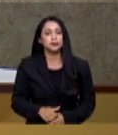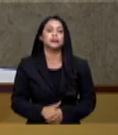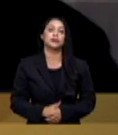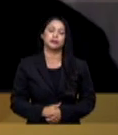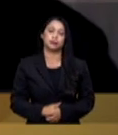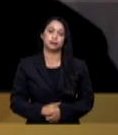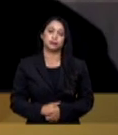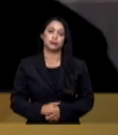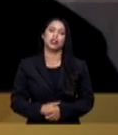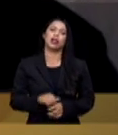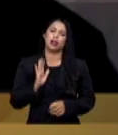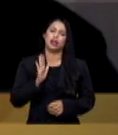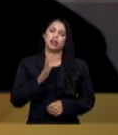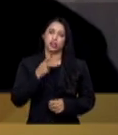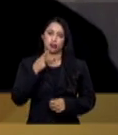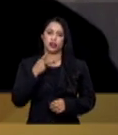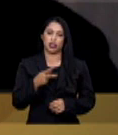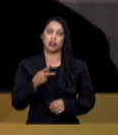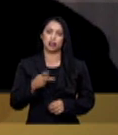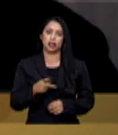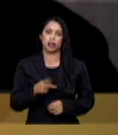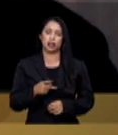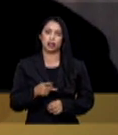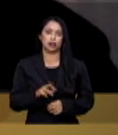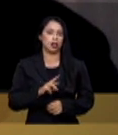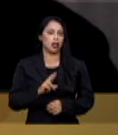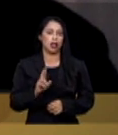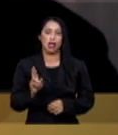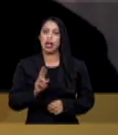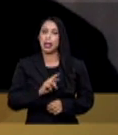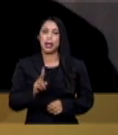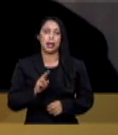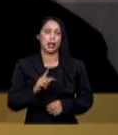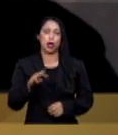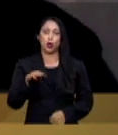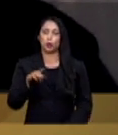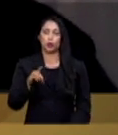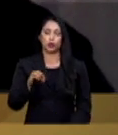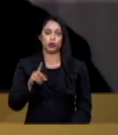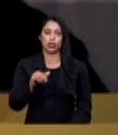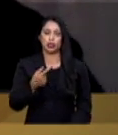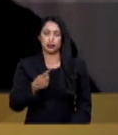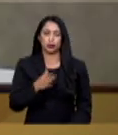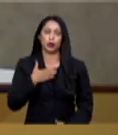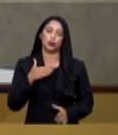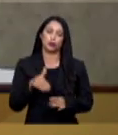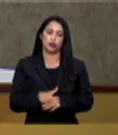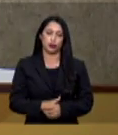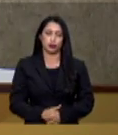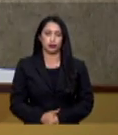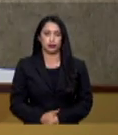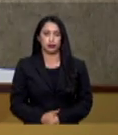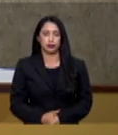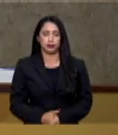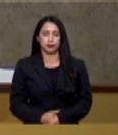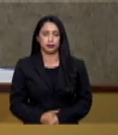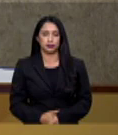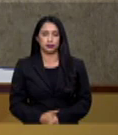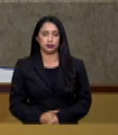Senhor presidente, eu já houvera me manifestado pela não modulação e é como voto nesse ponto. Pois não.